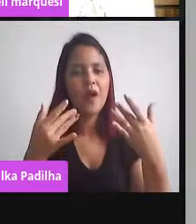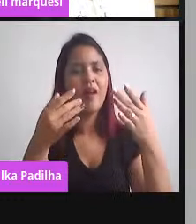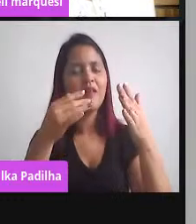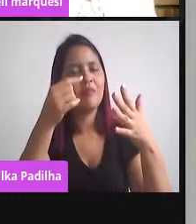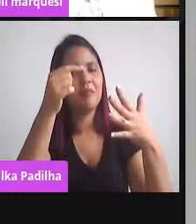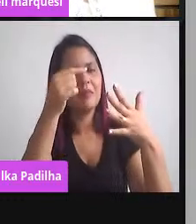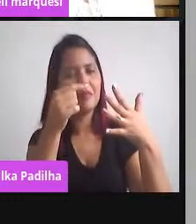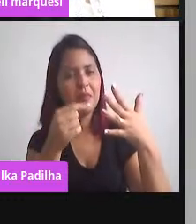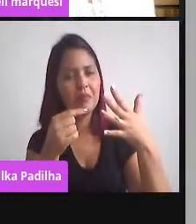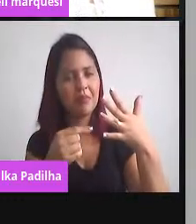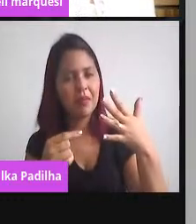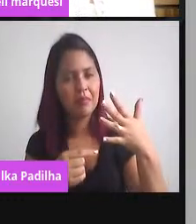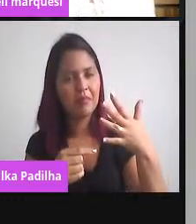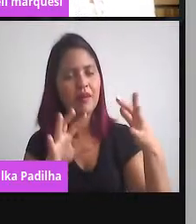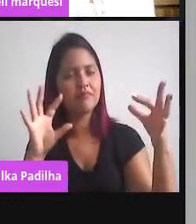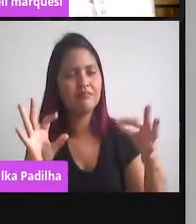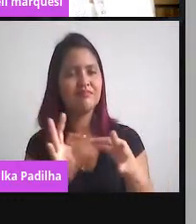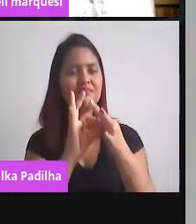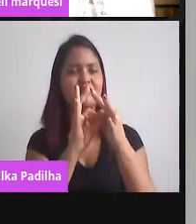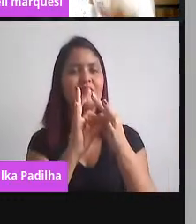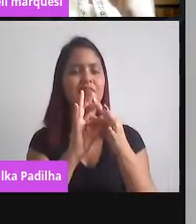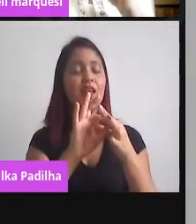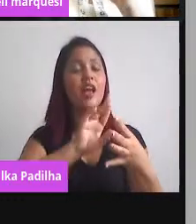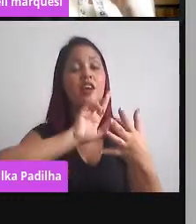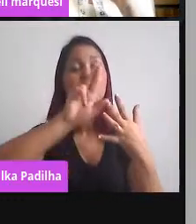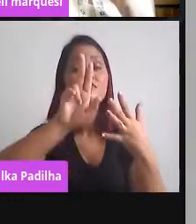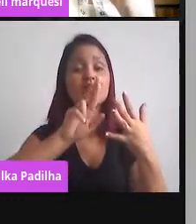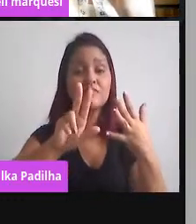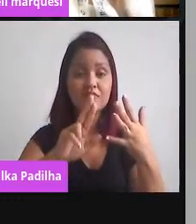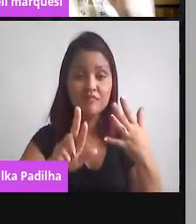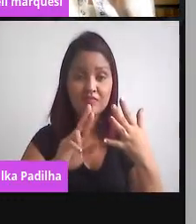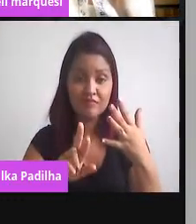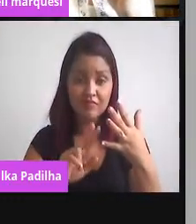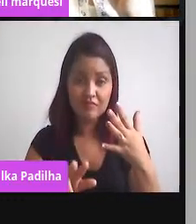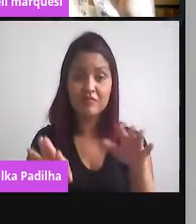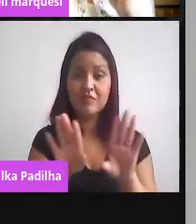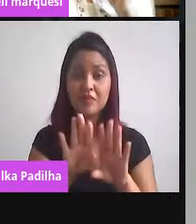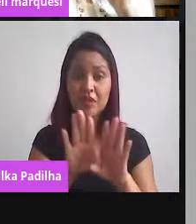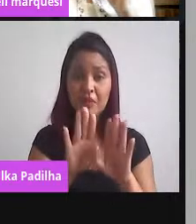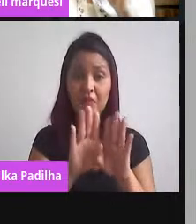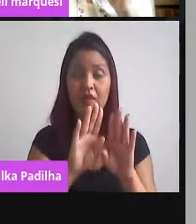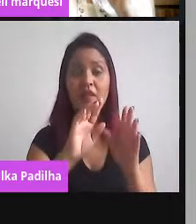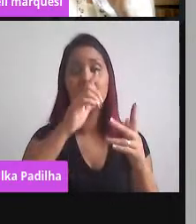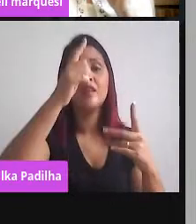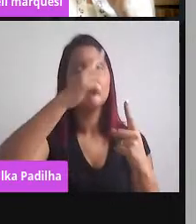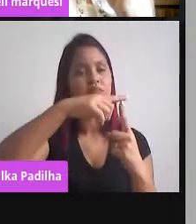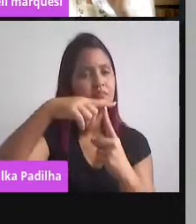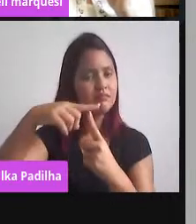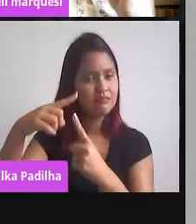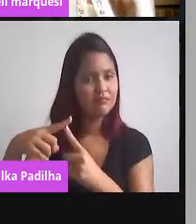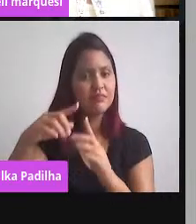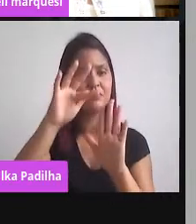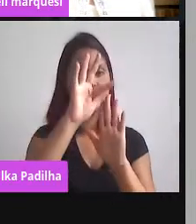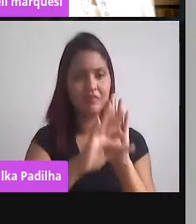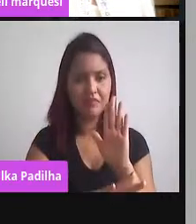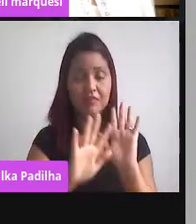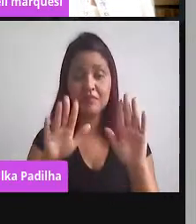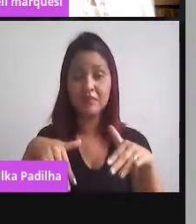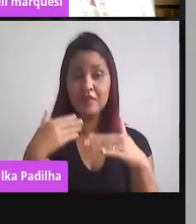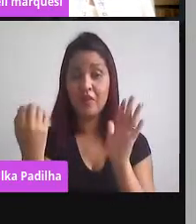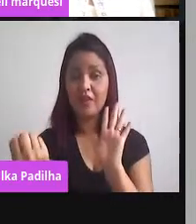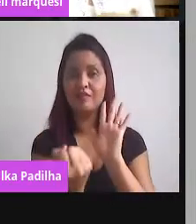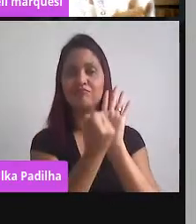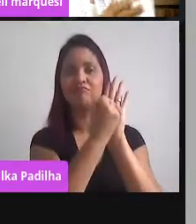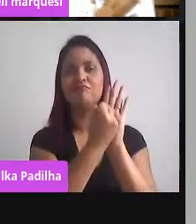completude. Diferenciar várias espécies de texto e tipologias. Então, foi um momento importante das tipologias